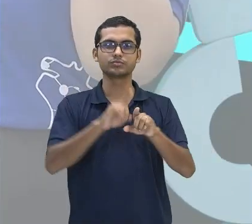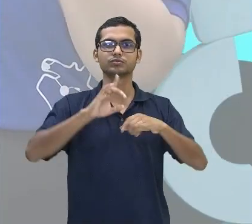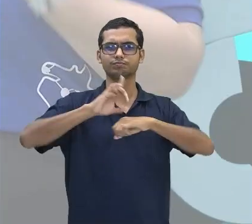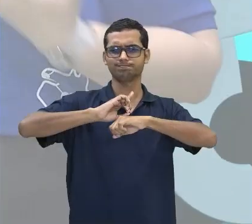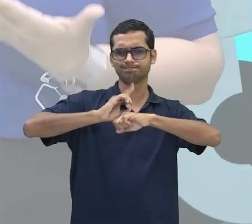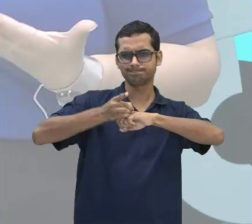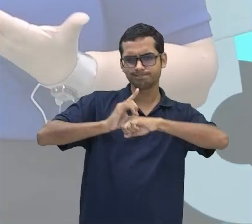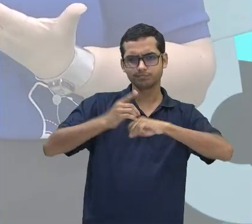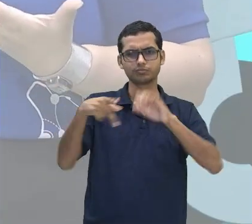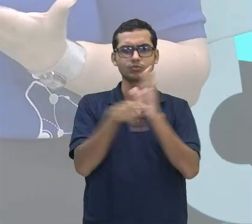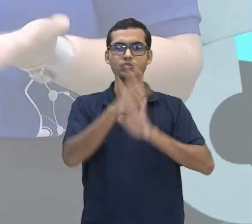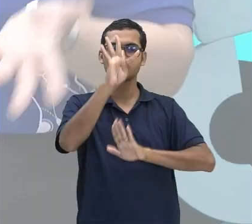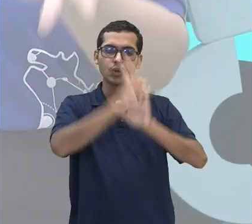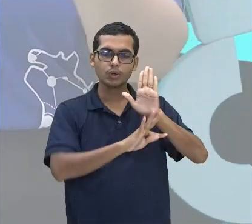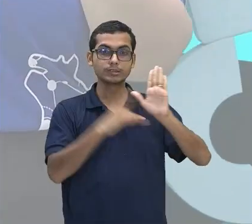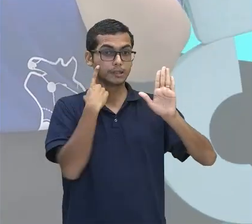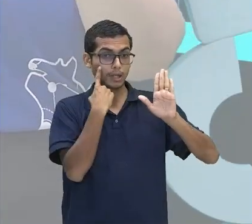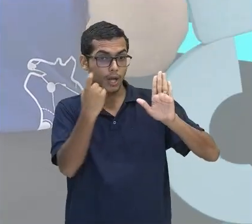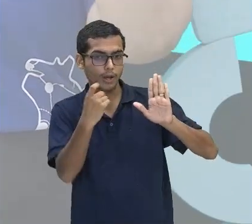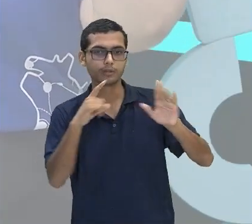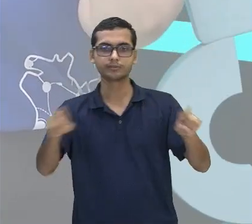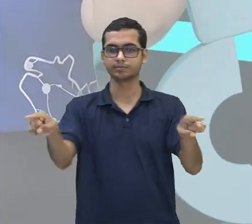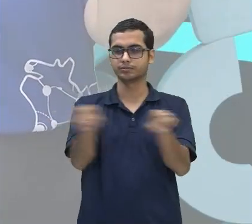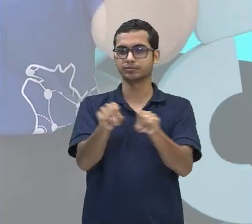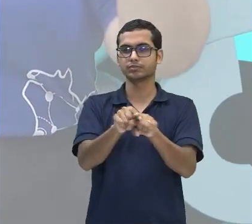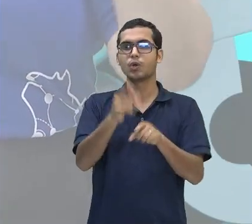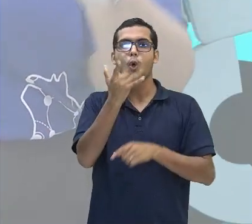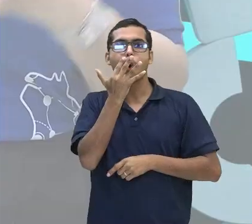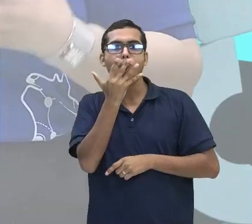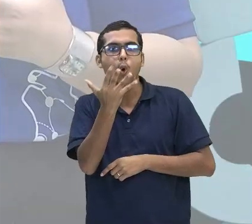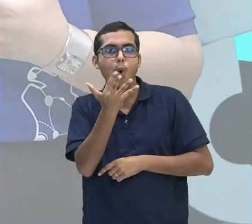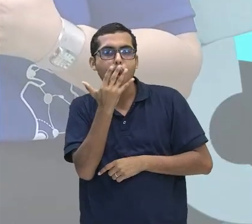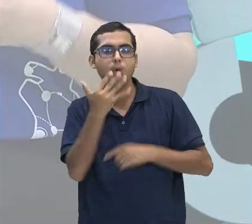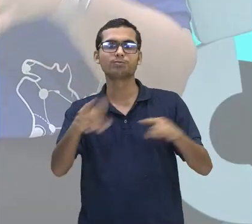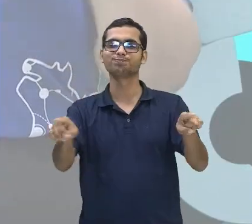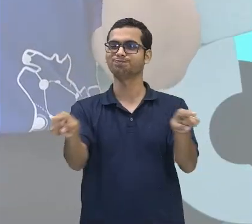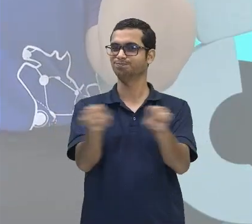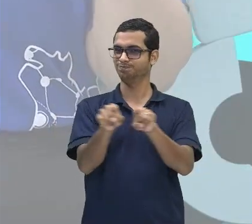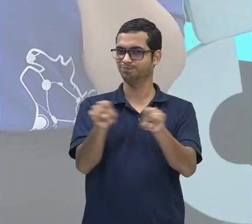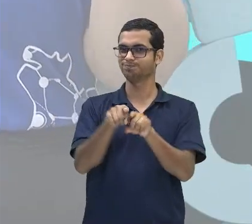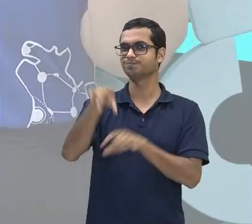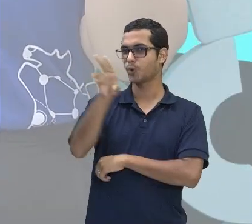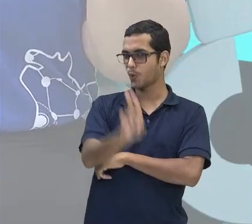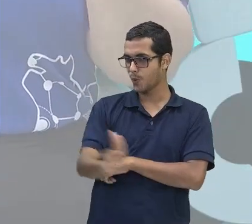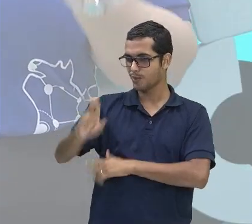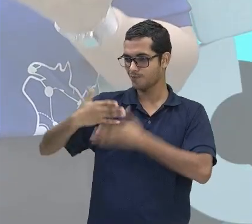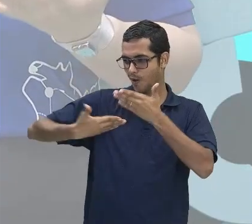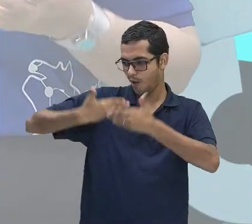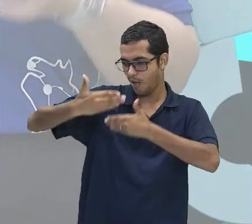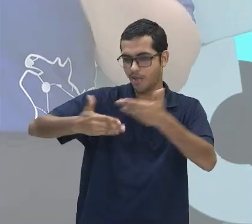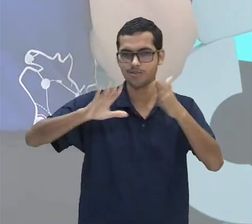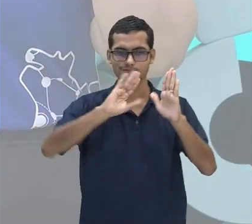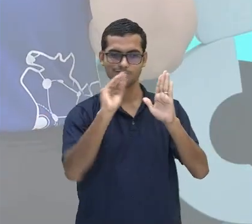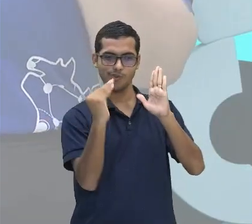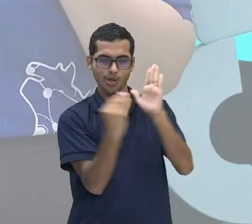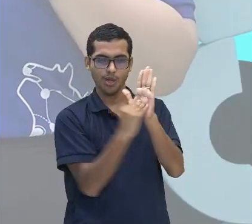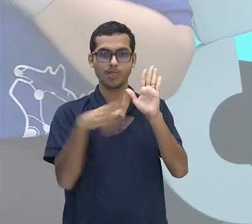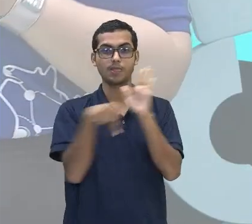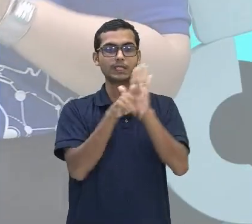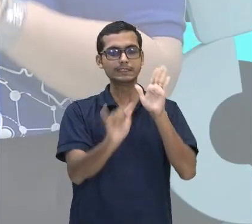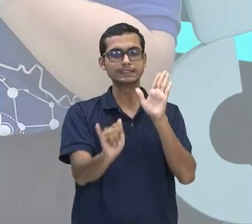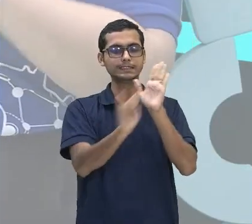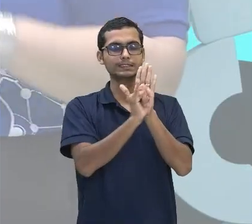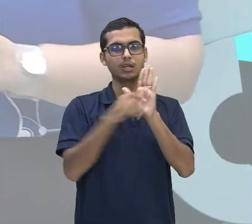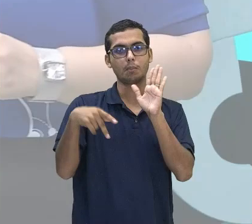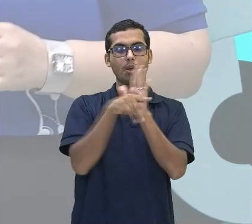texto, que é um design chamativo, cores são muito empregadas para esse processo. A identidade visual do produto se faz